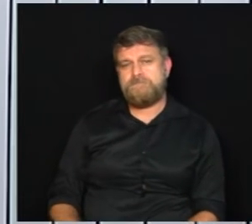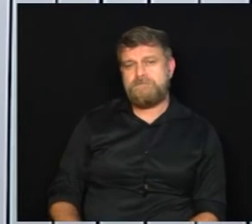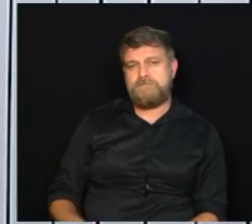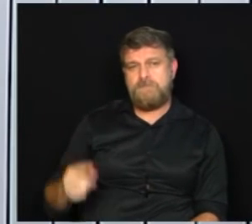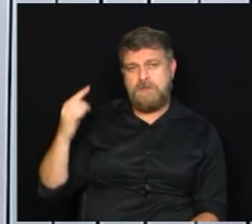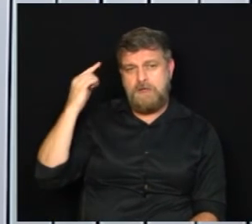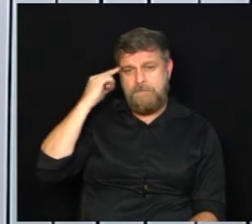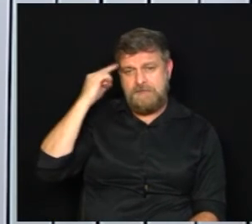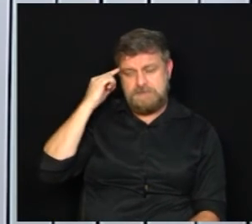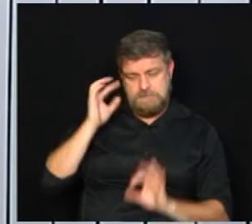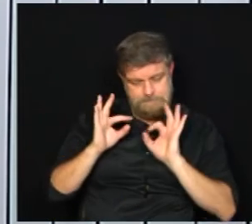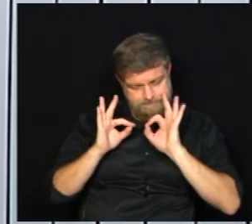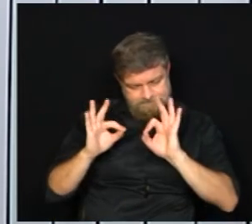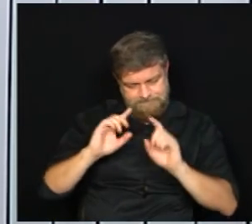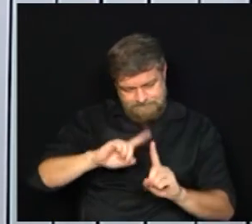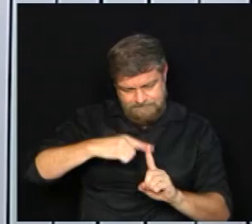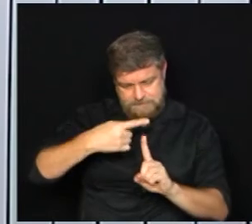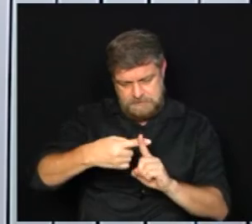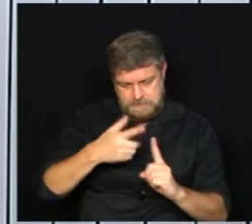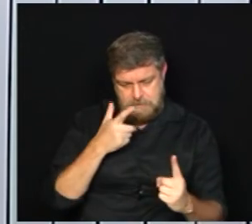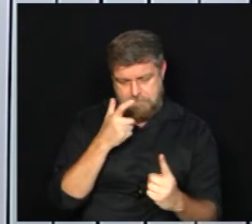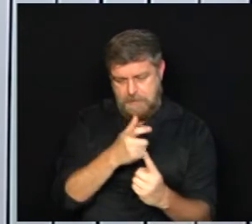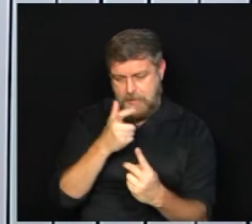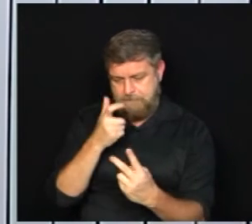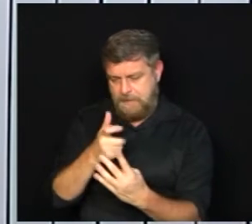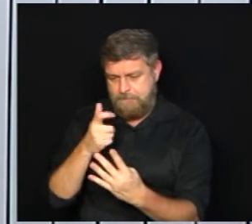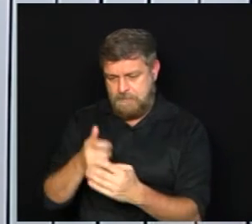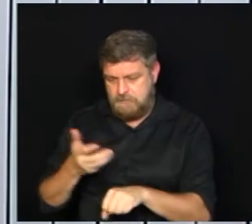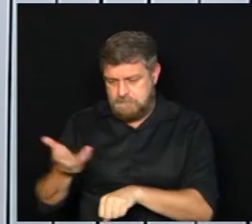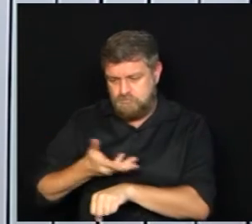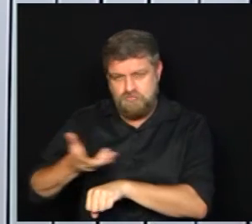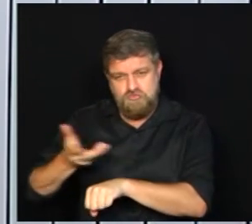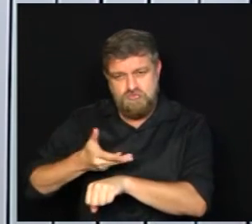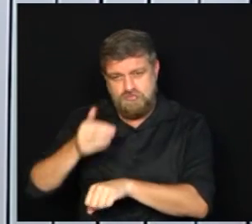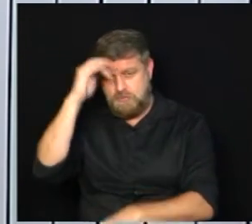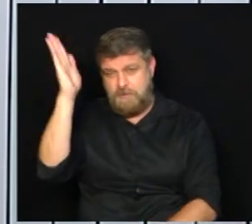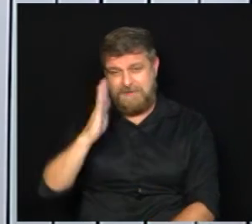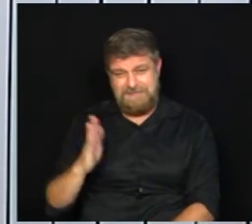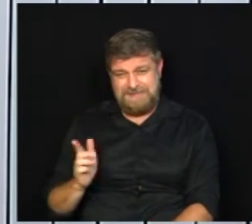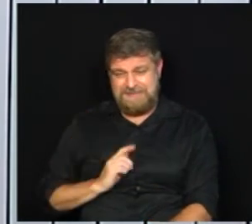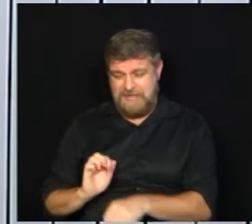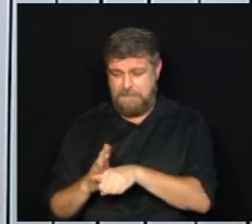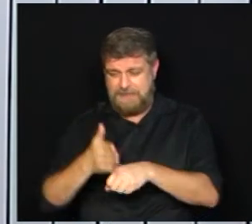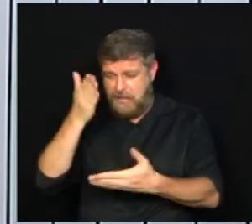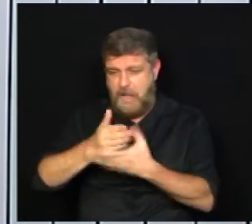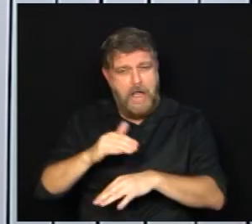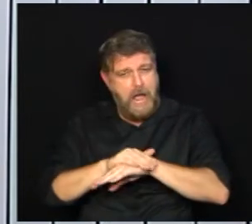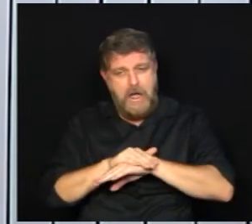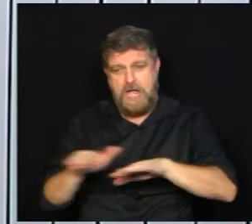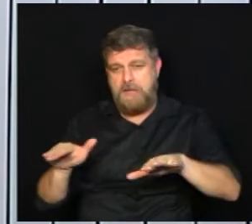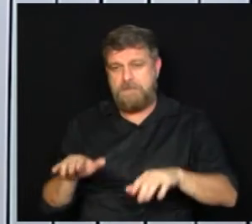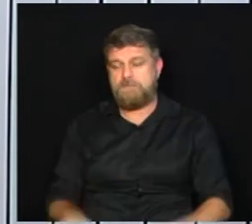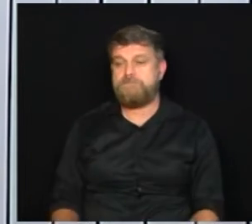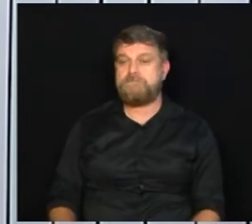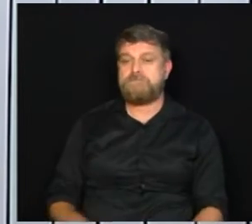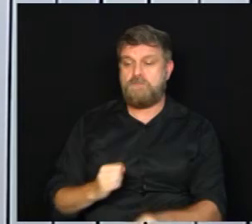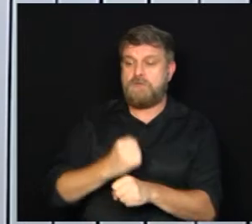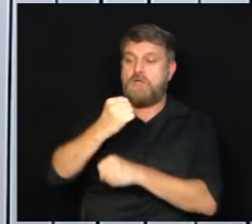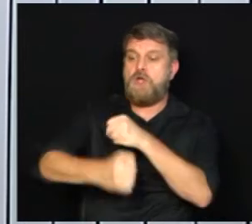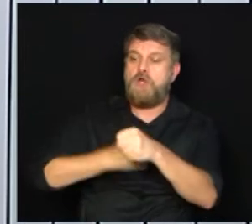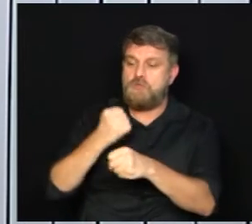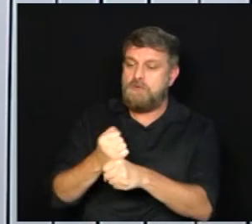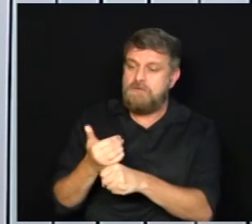cenário otimista, né? A vacinação começa a acelerar no nosso país, fim da pandemia esse ano. Ano que